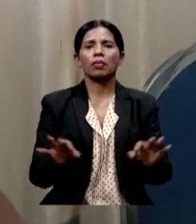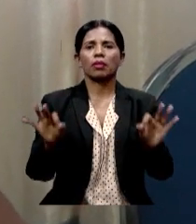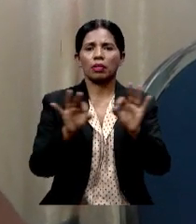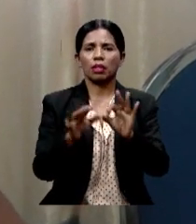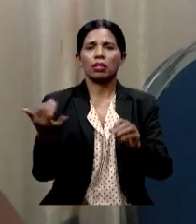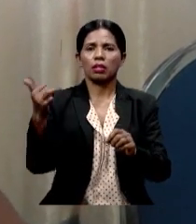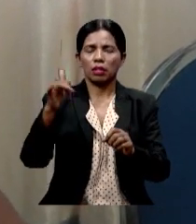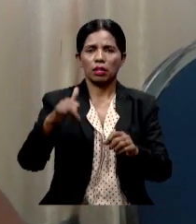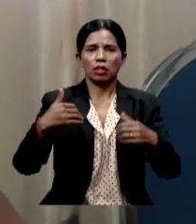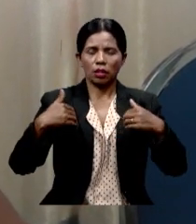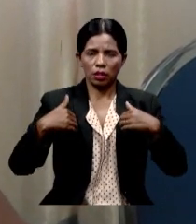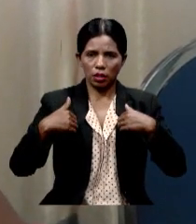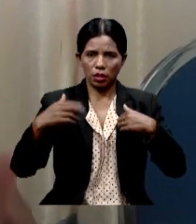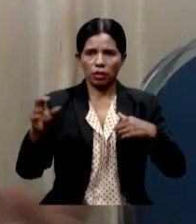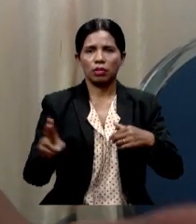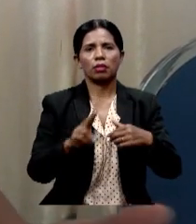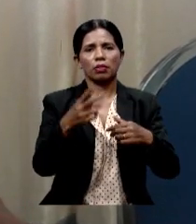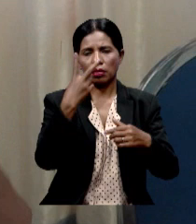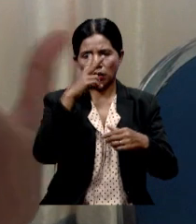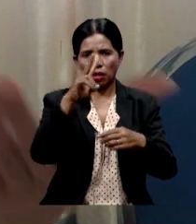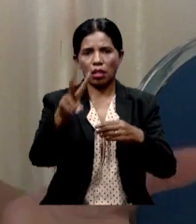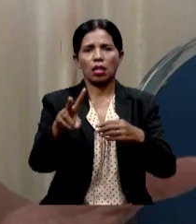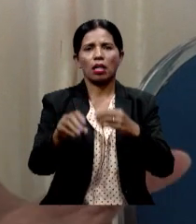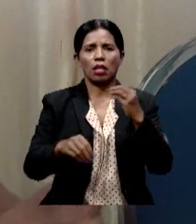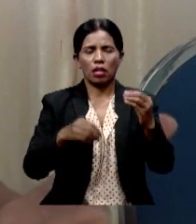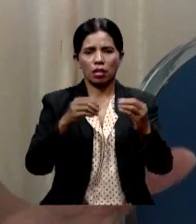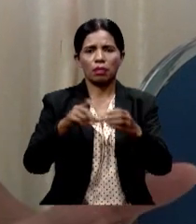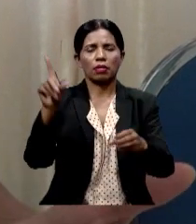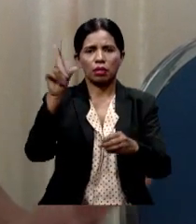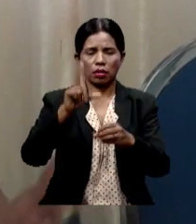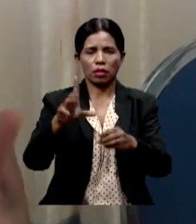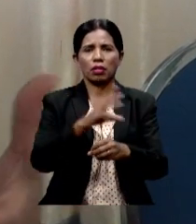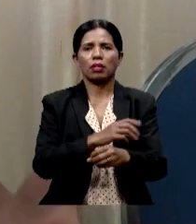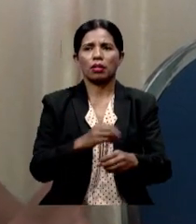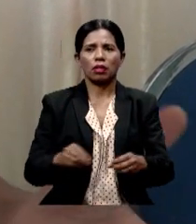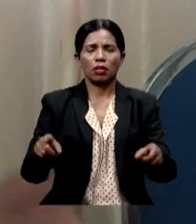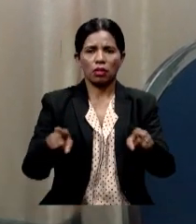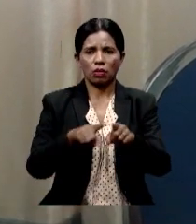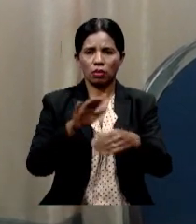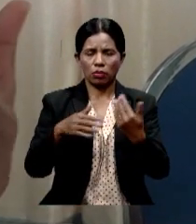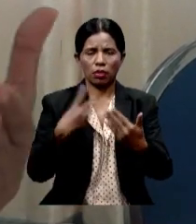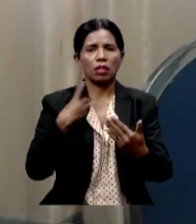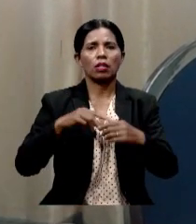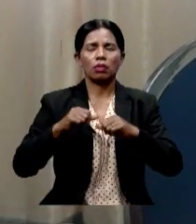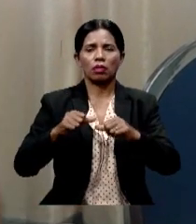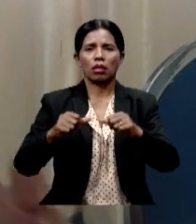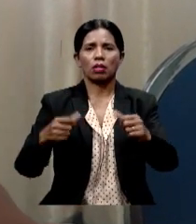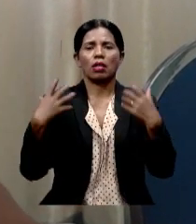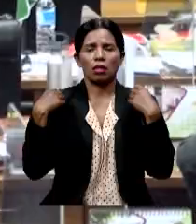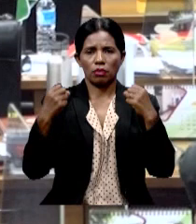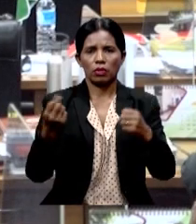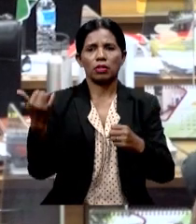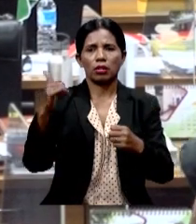tem que e unidade de a tu harre laboratório ne forensica ou boat ser ne te continua a força ser ne